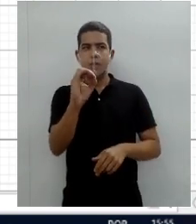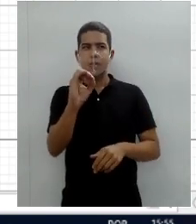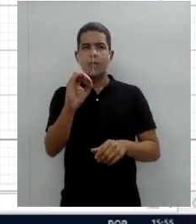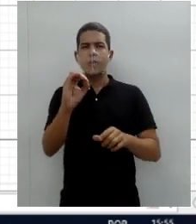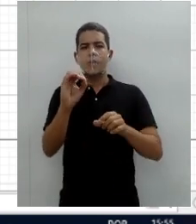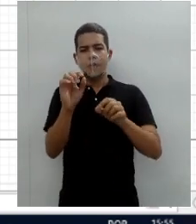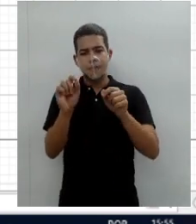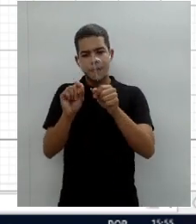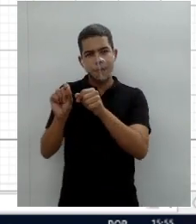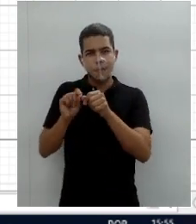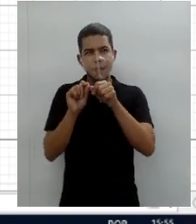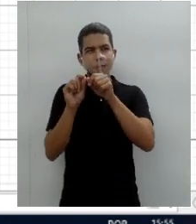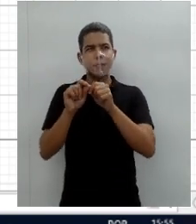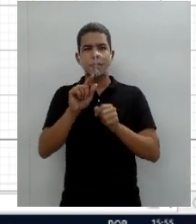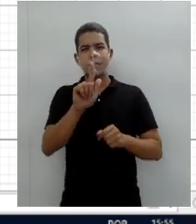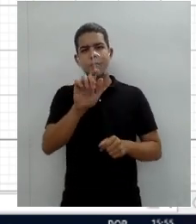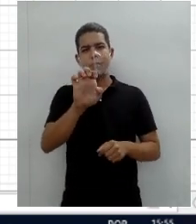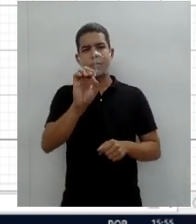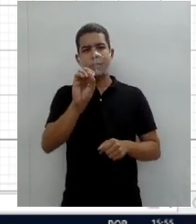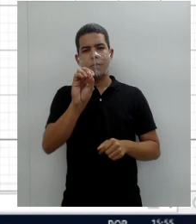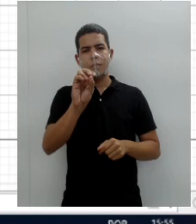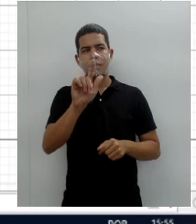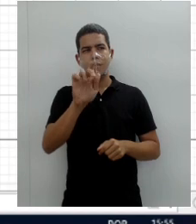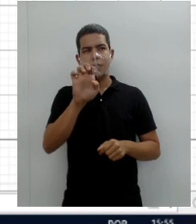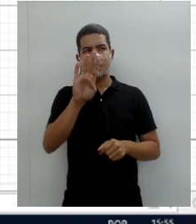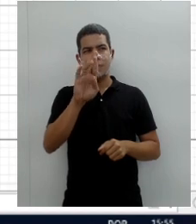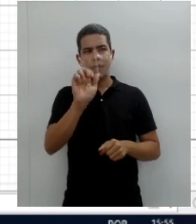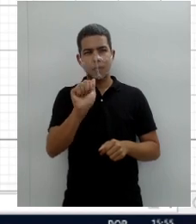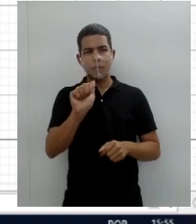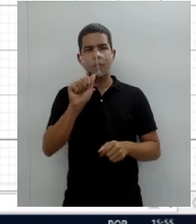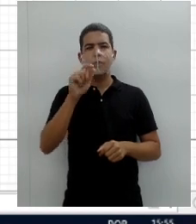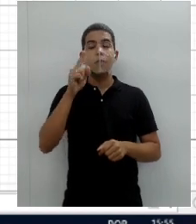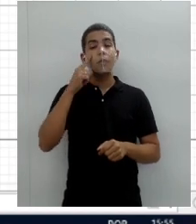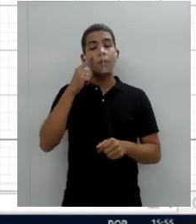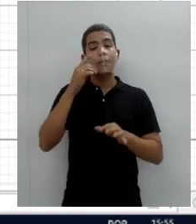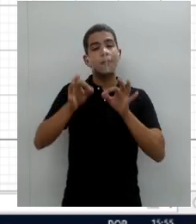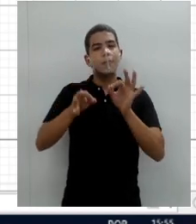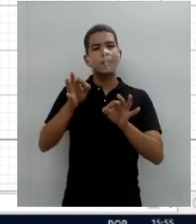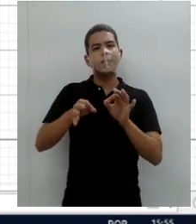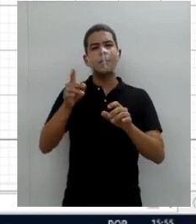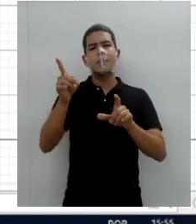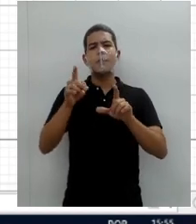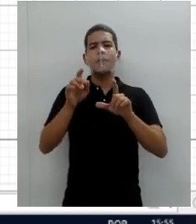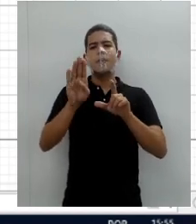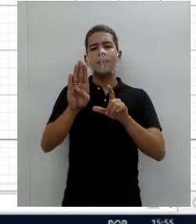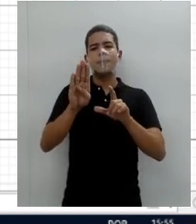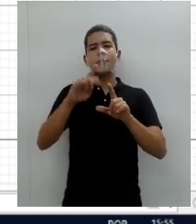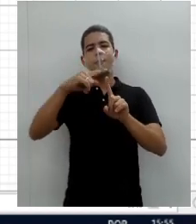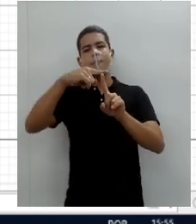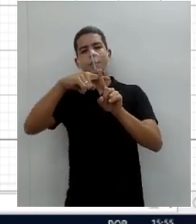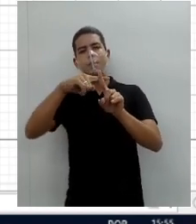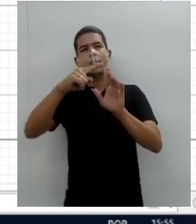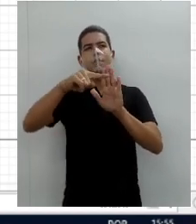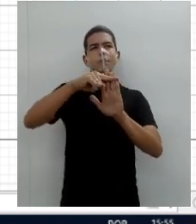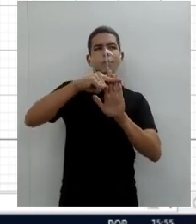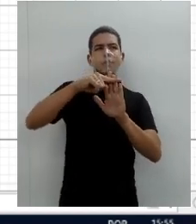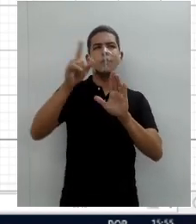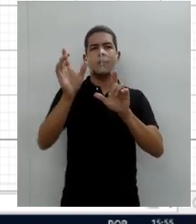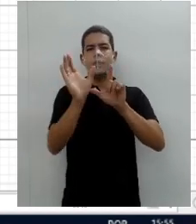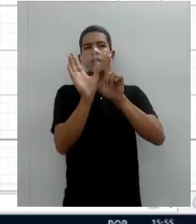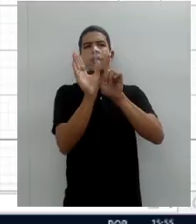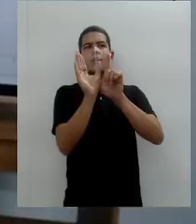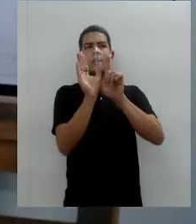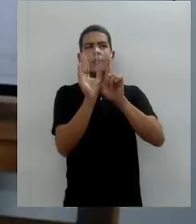montar a tua parábola no GeoGebra e vai julgar se o coeficiente B tem que ser positivo ou negativo para que aquela parábola